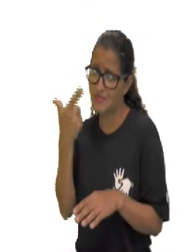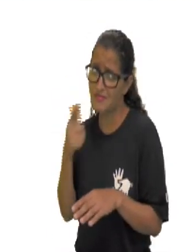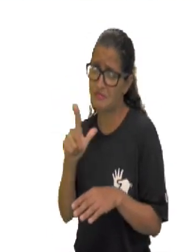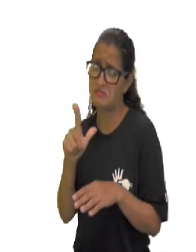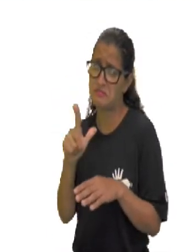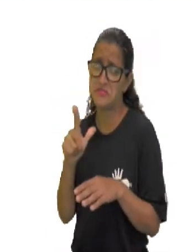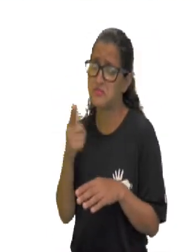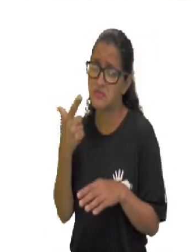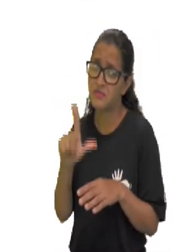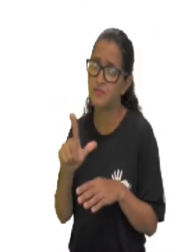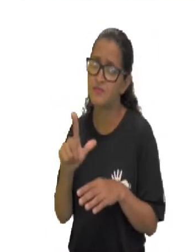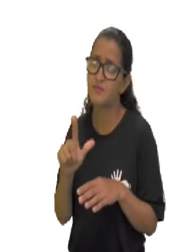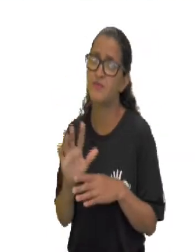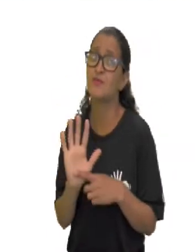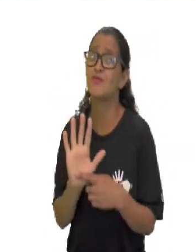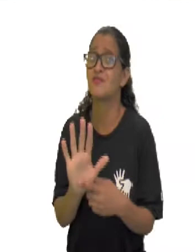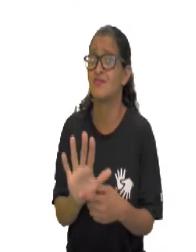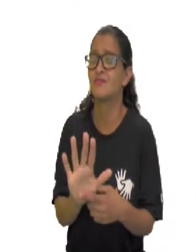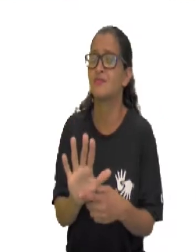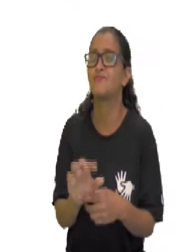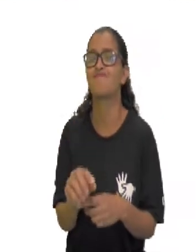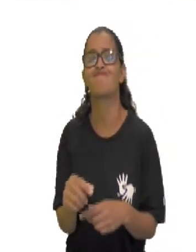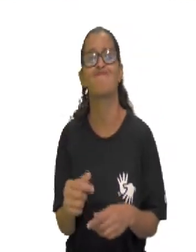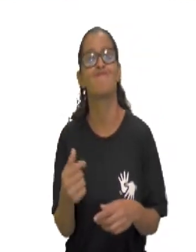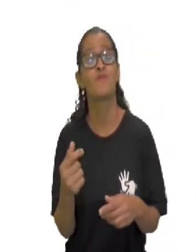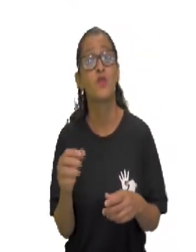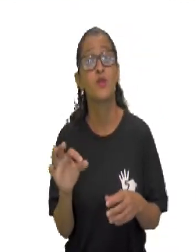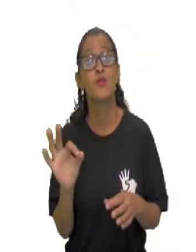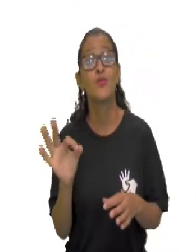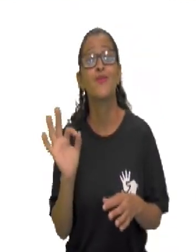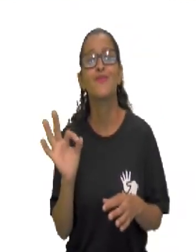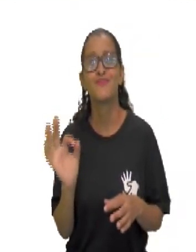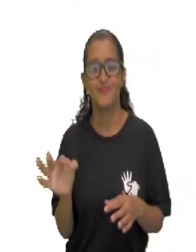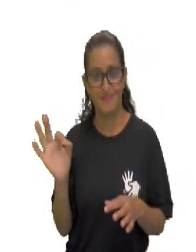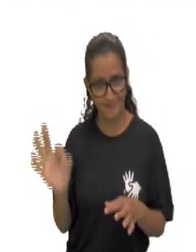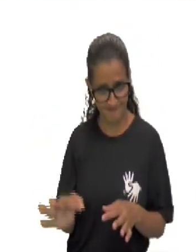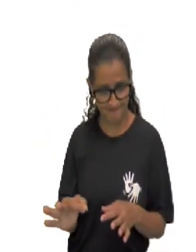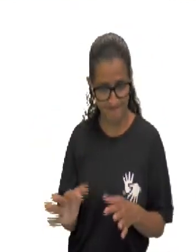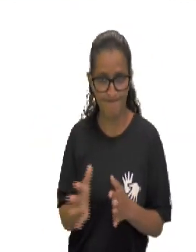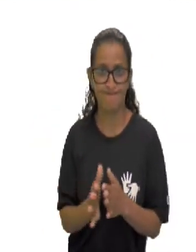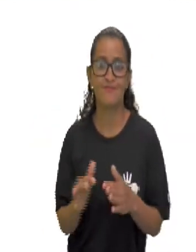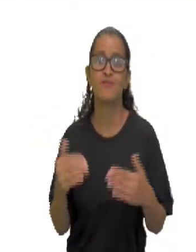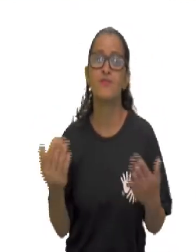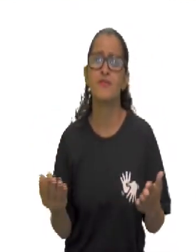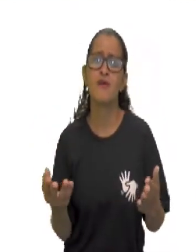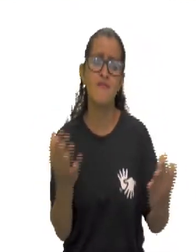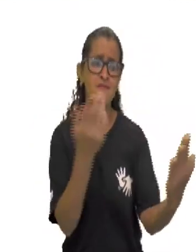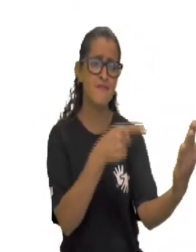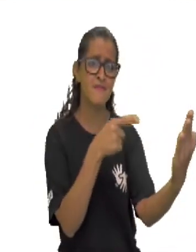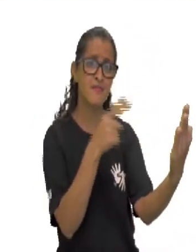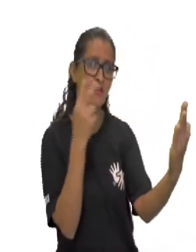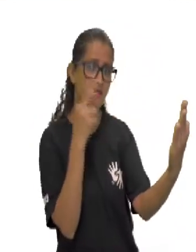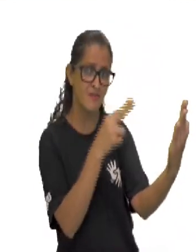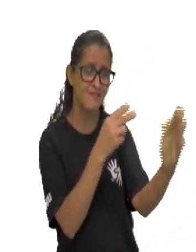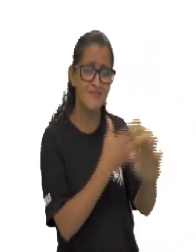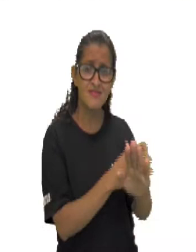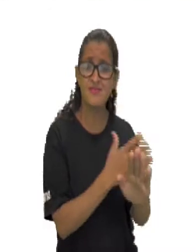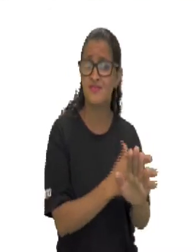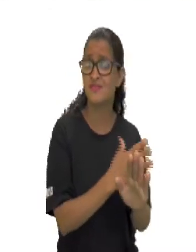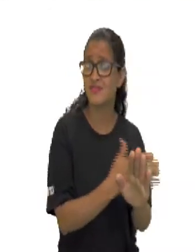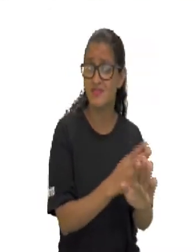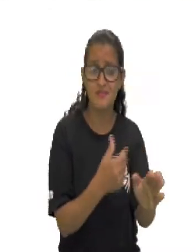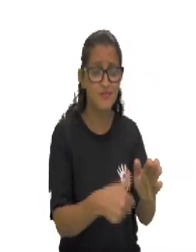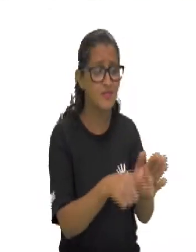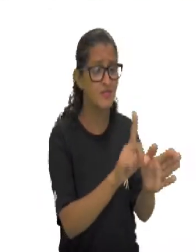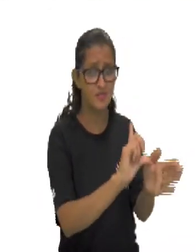A preparação, o antes, vai te ajudar. Procure um espelho, vai para frente do espelho e fale para